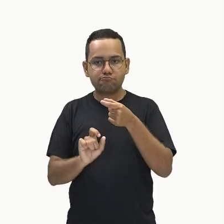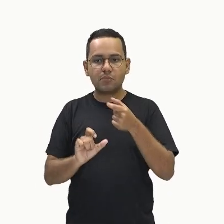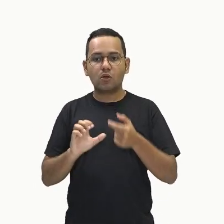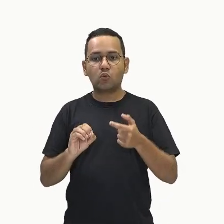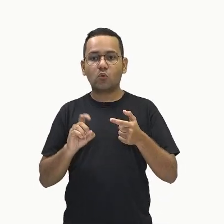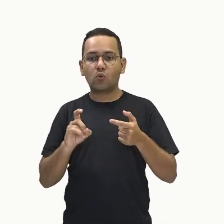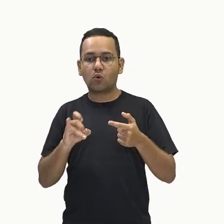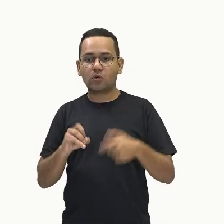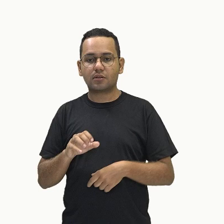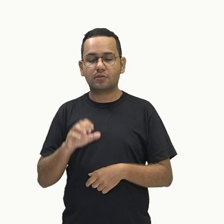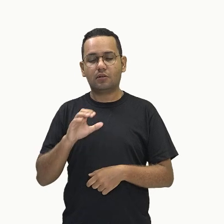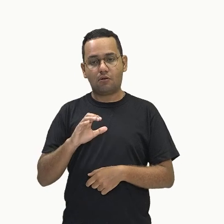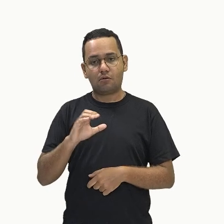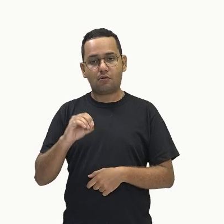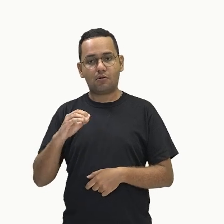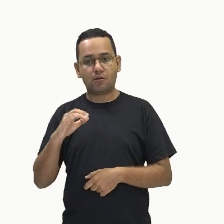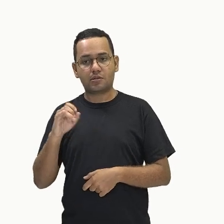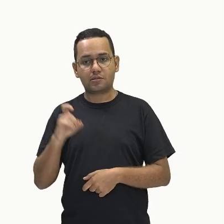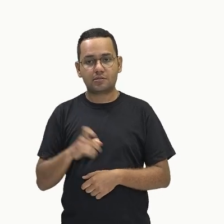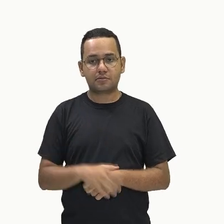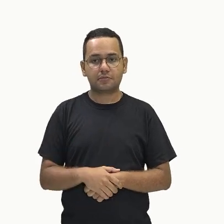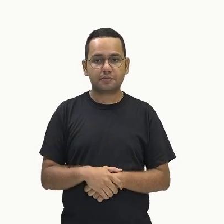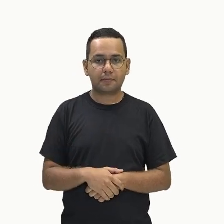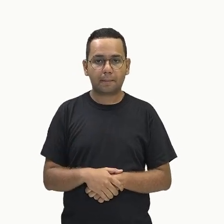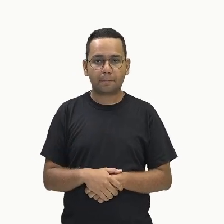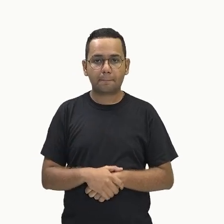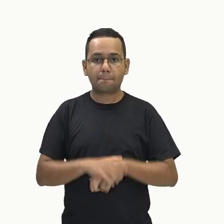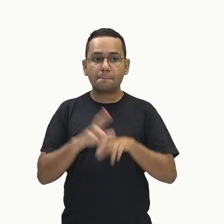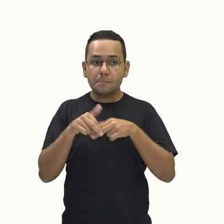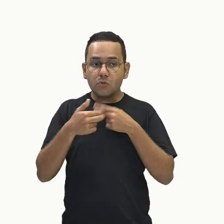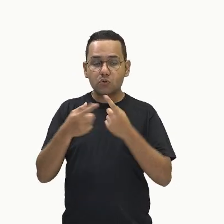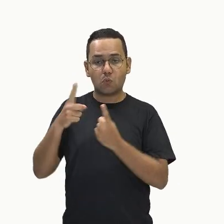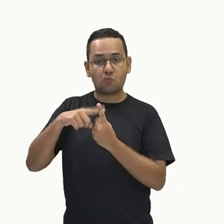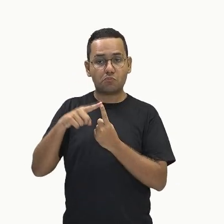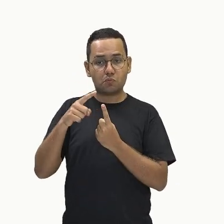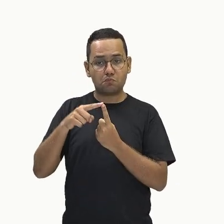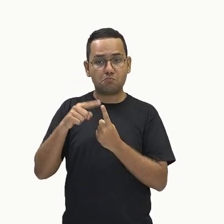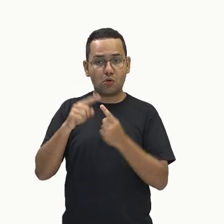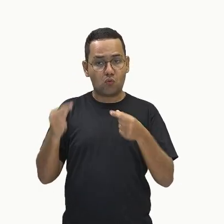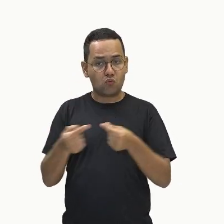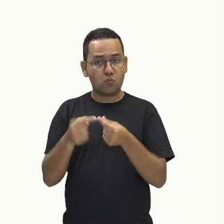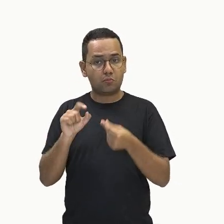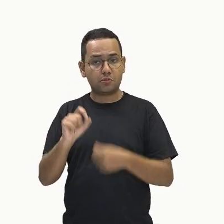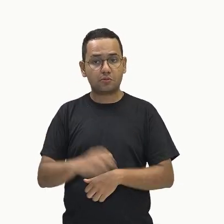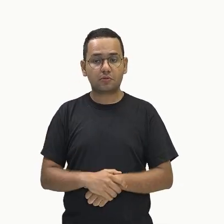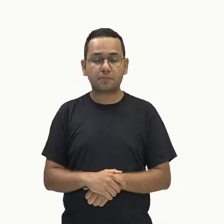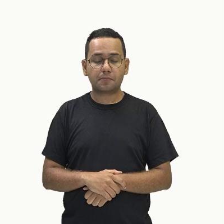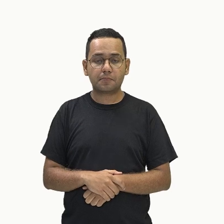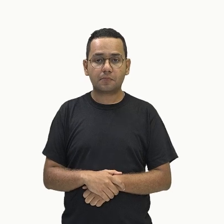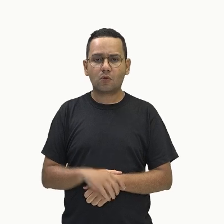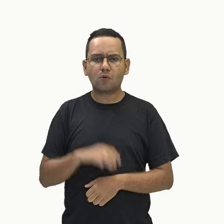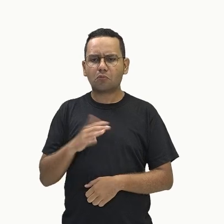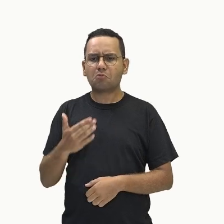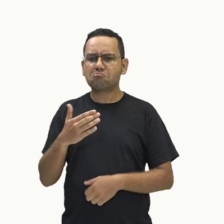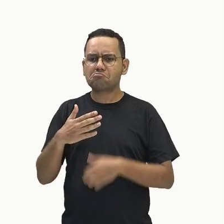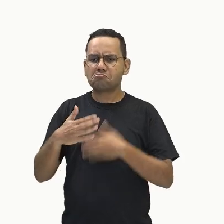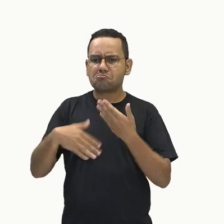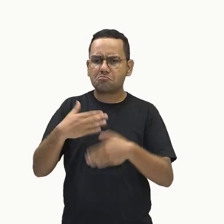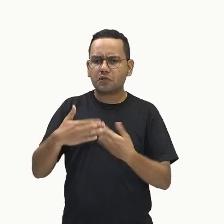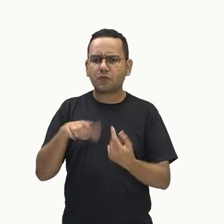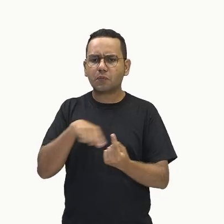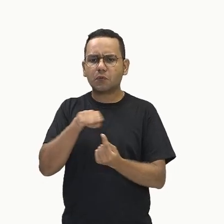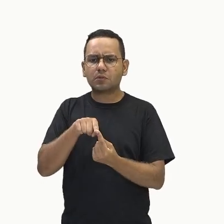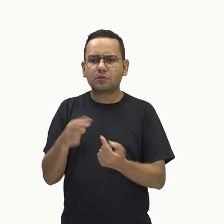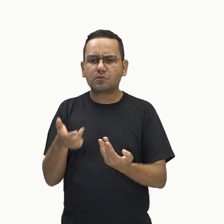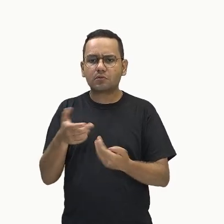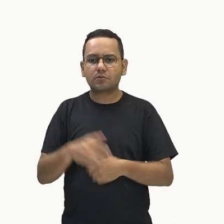Então, esse esqueleto axial, ele vai ter como função o quê? O que temos aqui